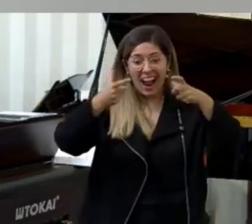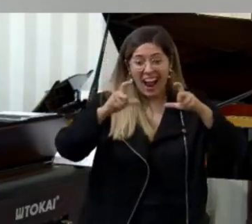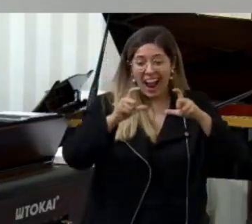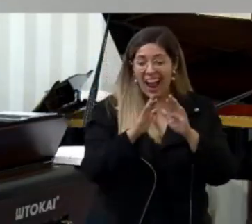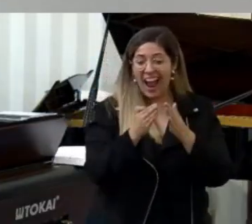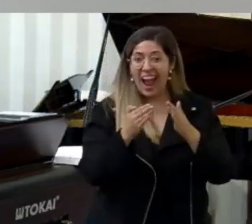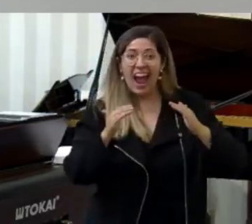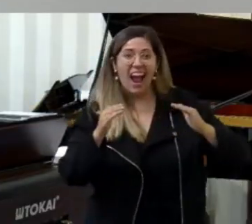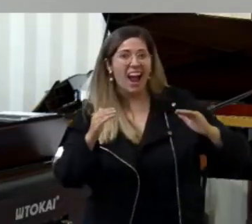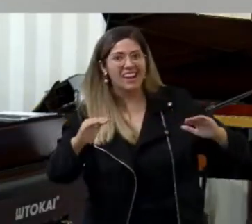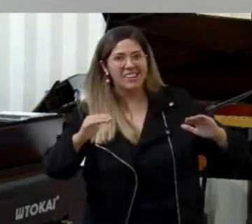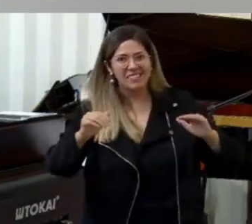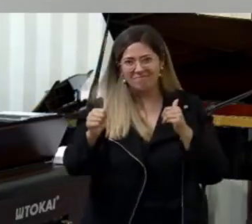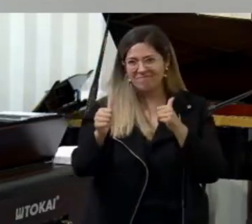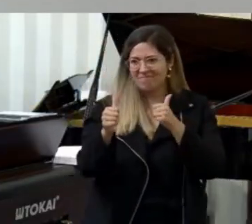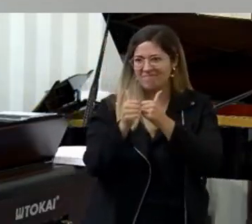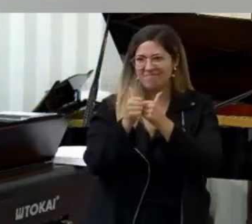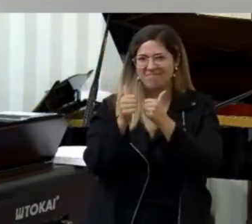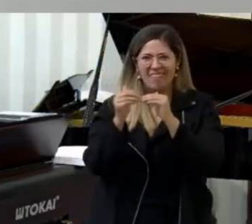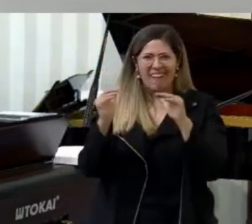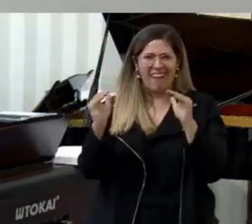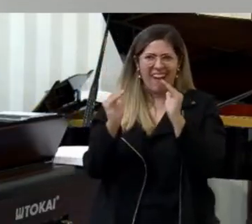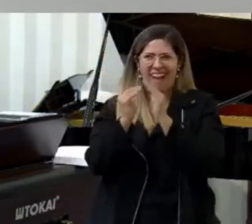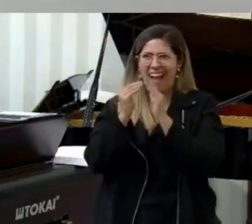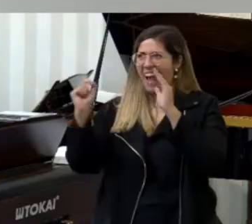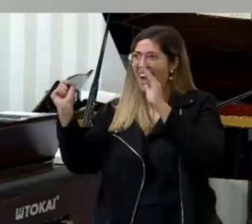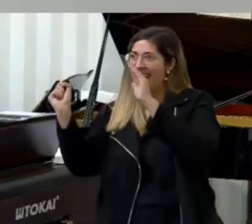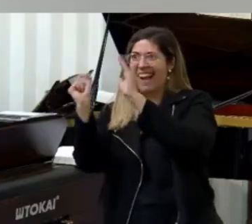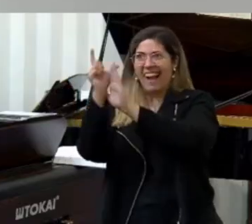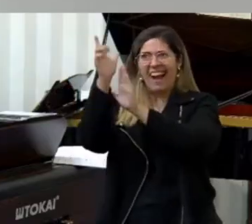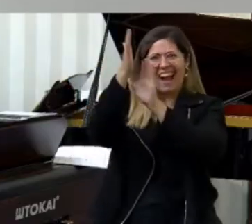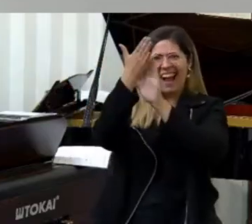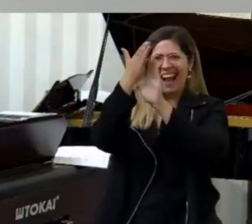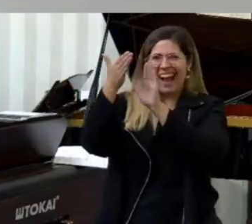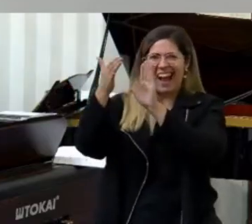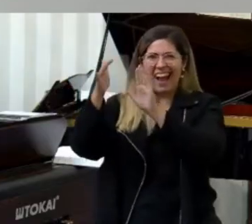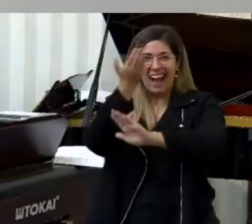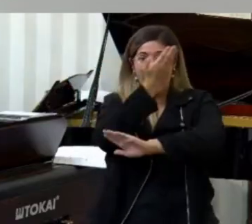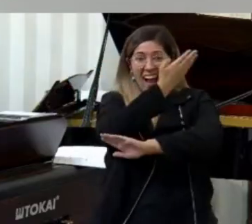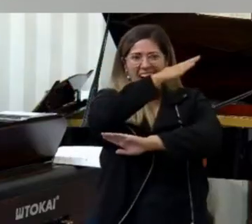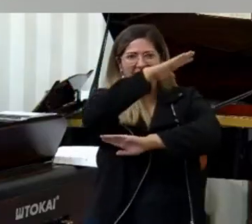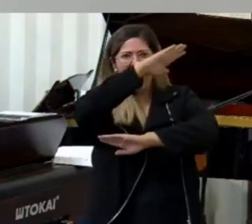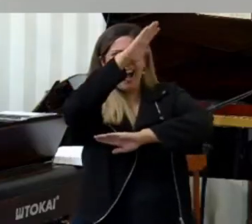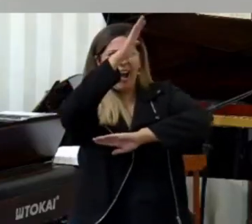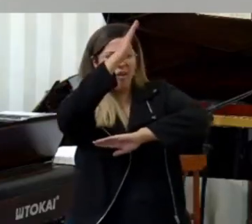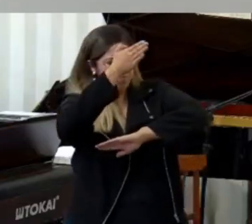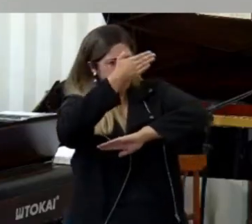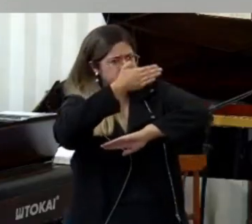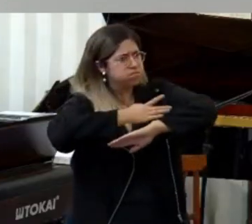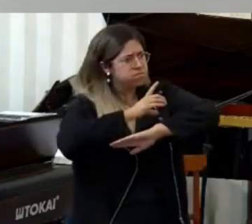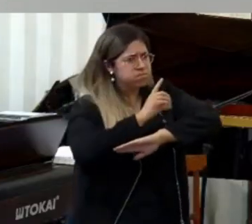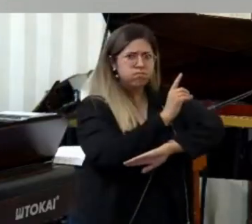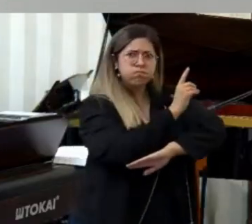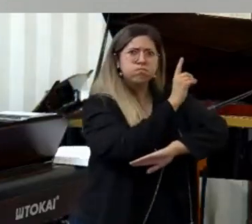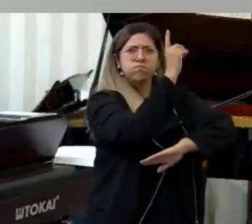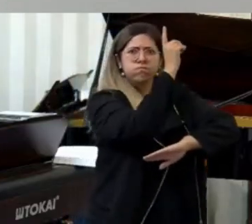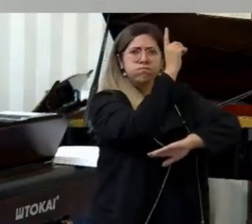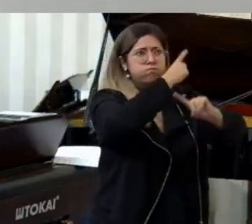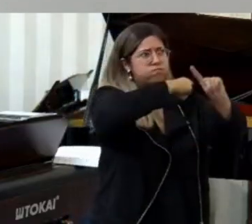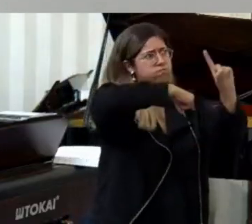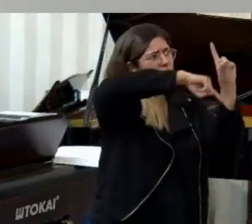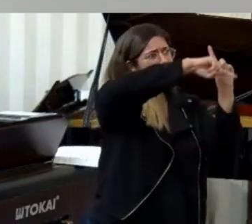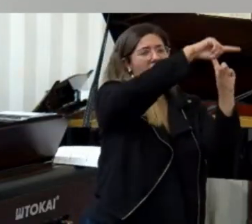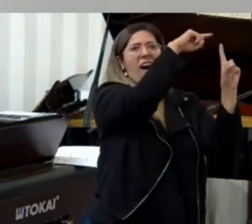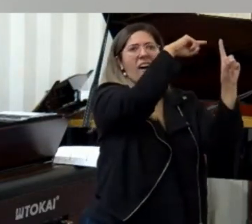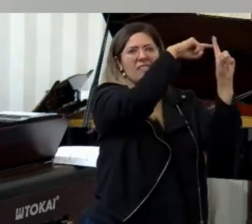casa, se vocês quiserem. Podem fazer o sol brilhando, o céu azul. Mas façam uma montanha alta, com uma cruz